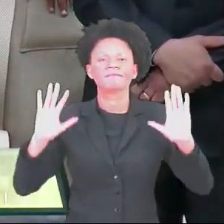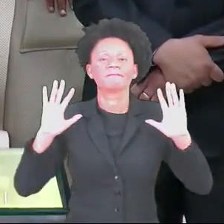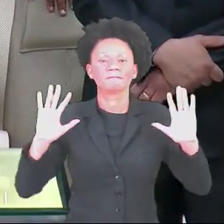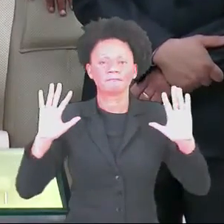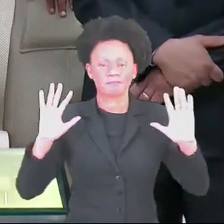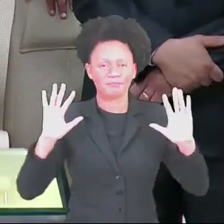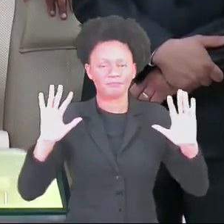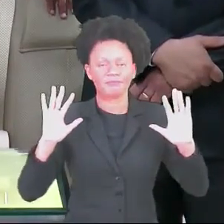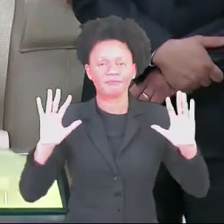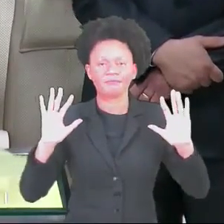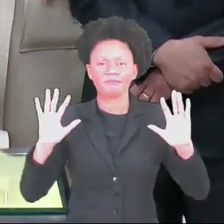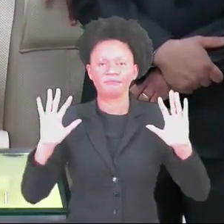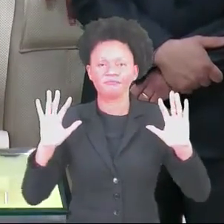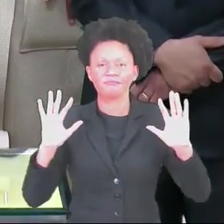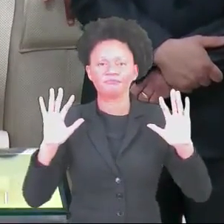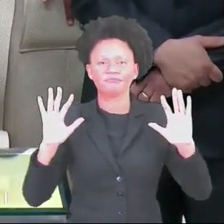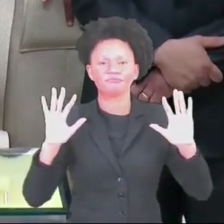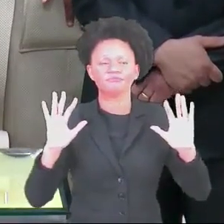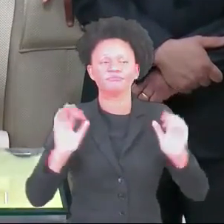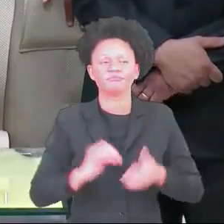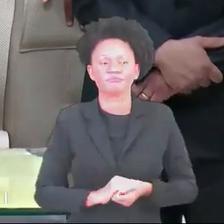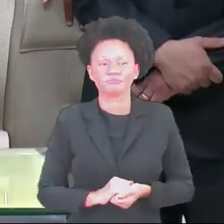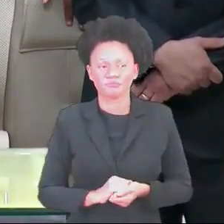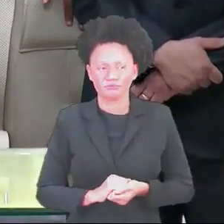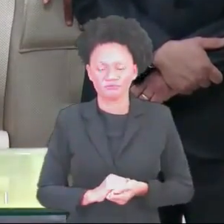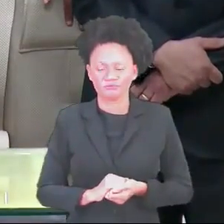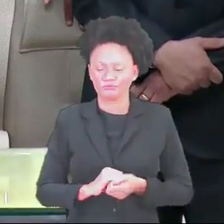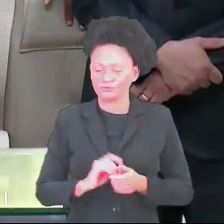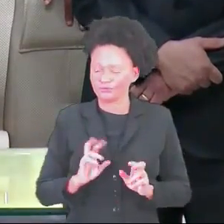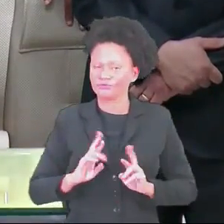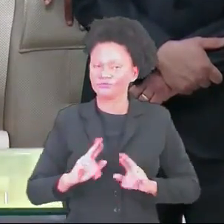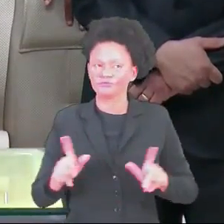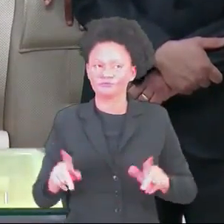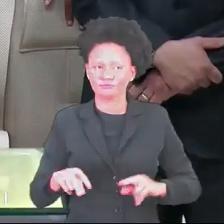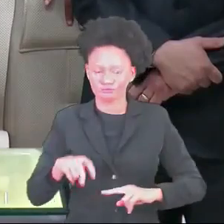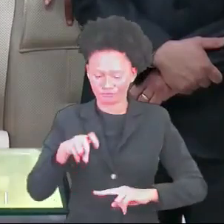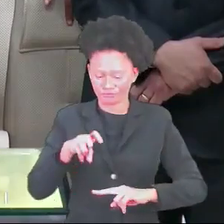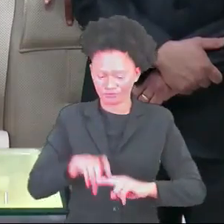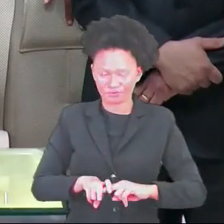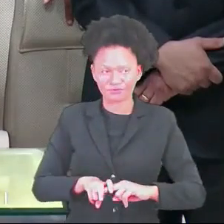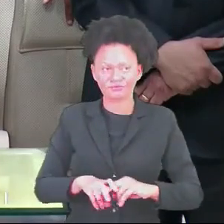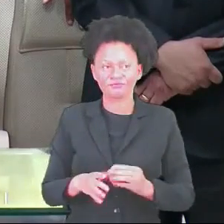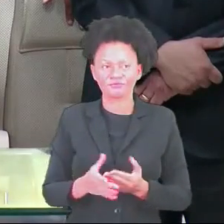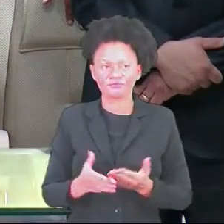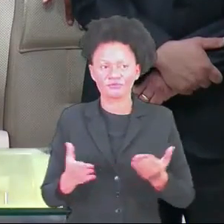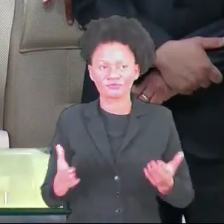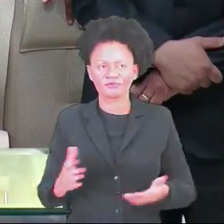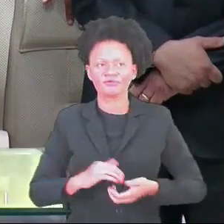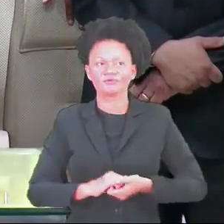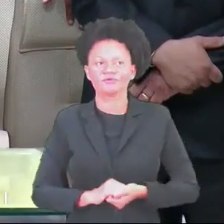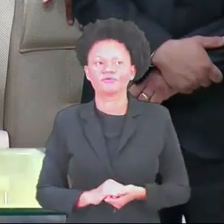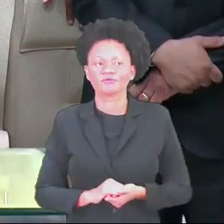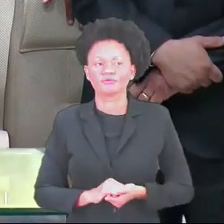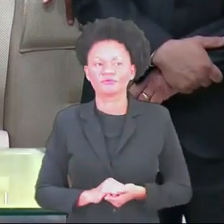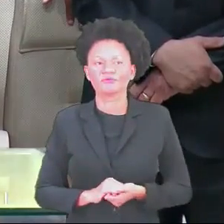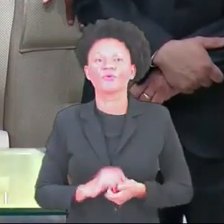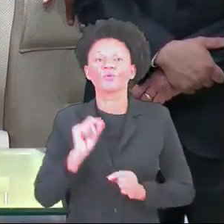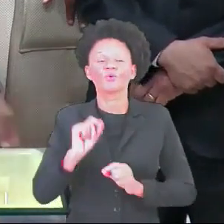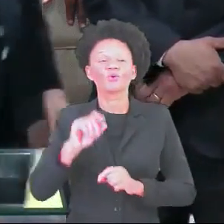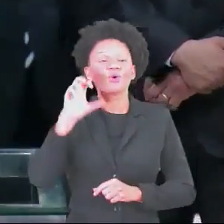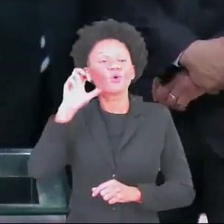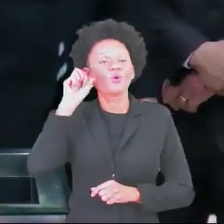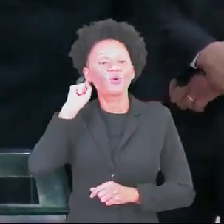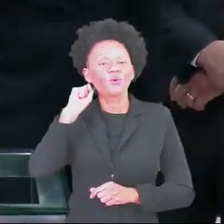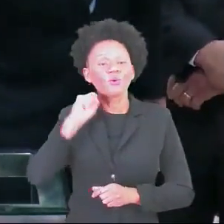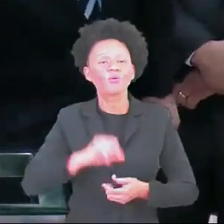mão, por favor. Deixa eu fazer o contrário. Se assente, por favor, e se levanta aqueles que ouviu, porque eu quero orar só